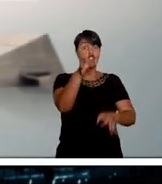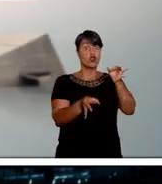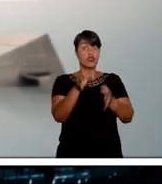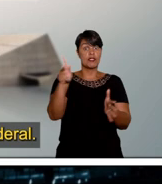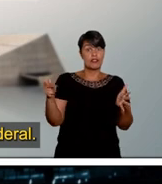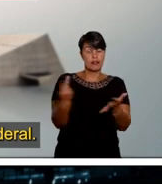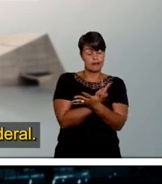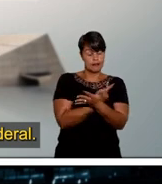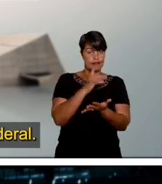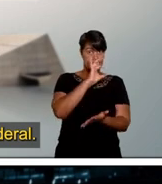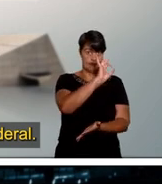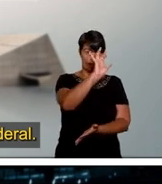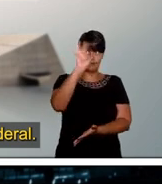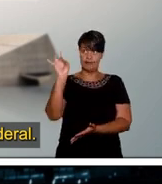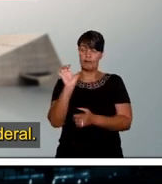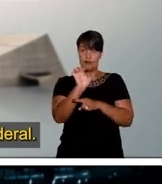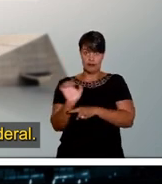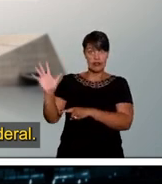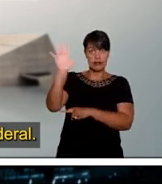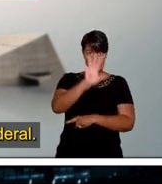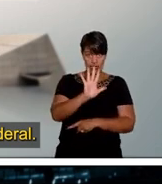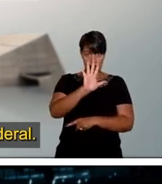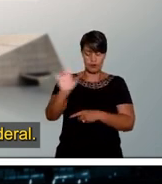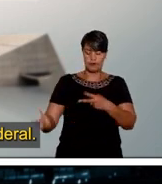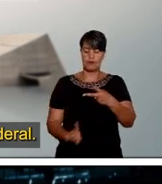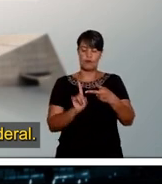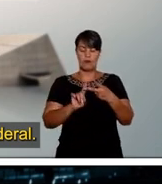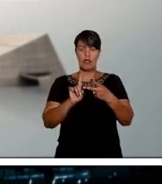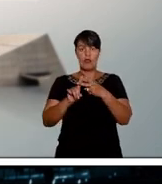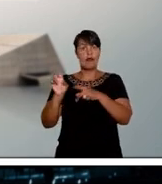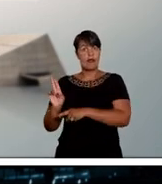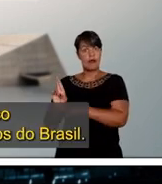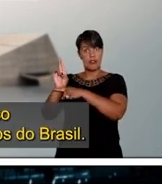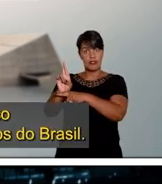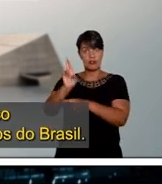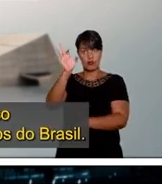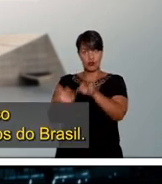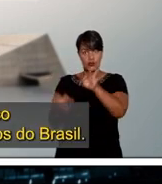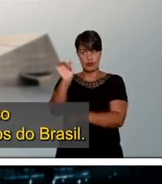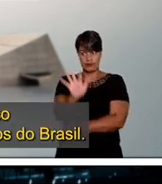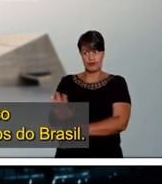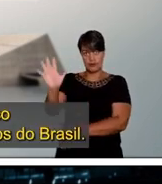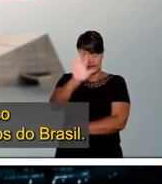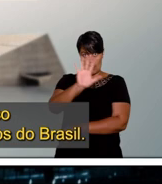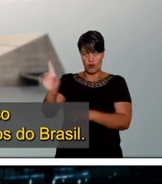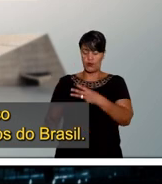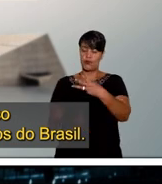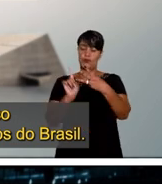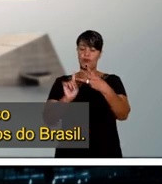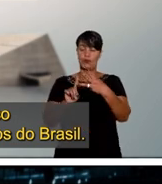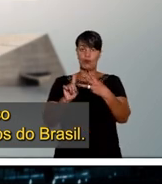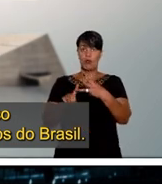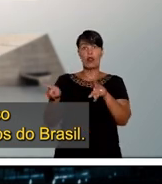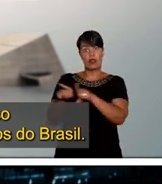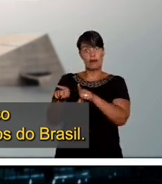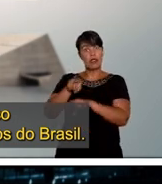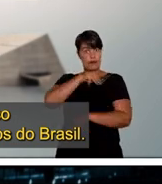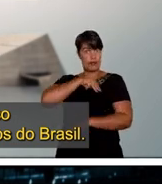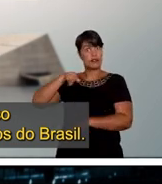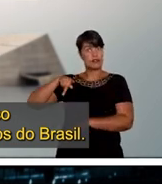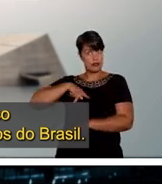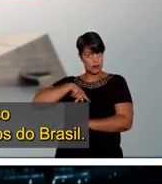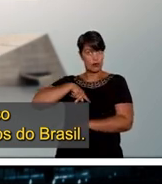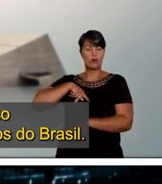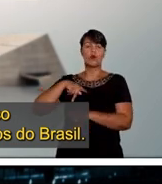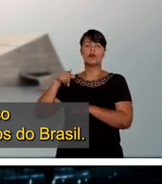Estados, outra parte por representantes da Justiça Federal. A última é dividida entre o Ministério Público e